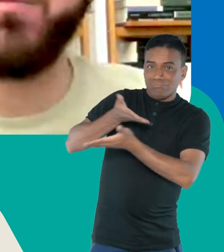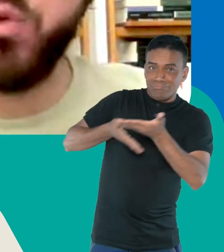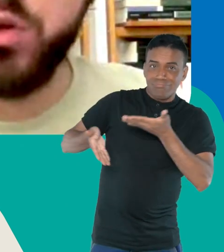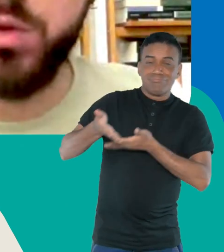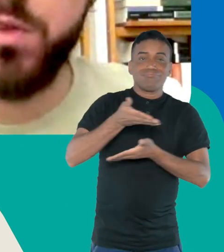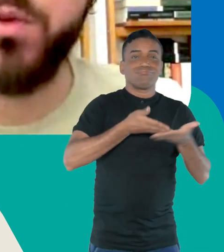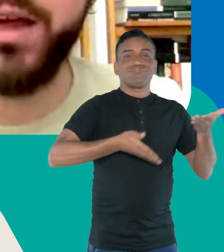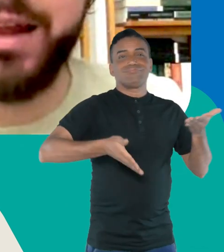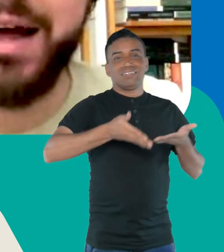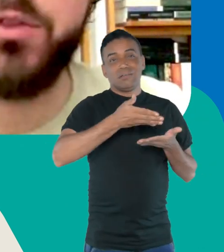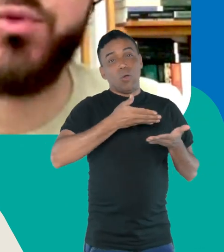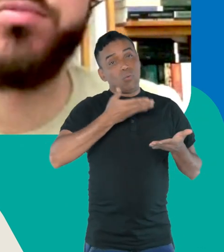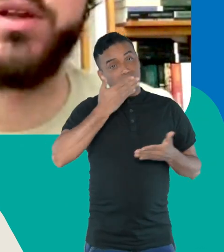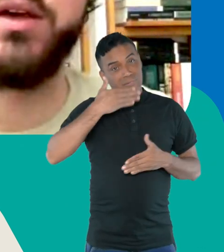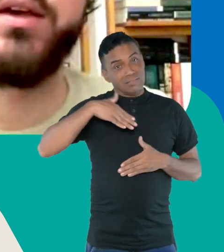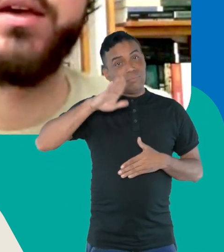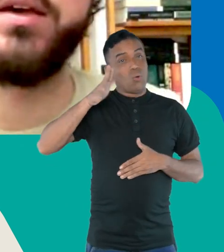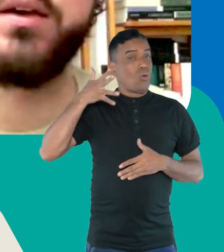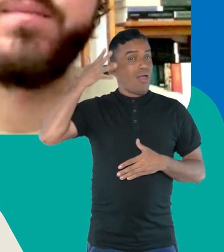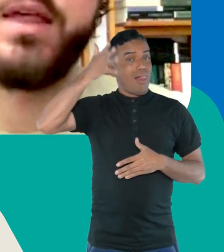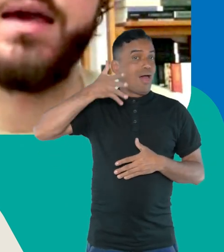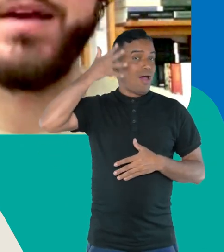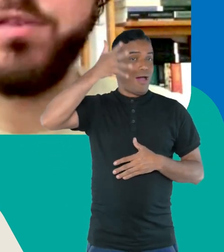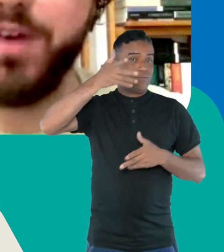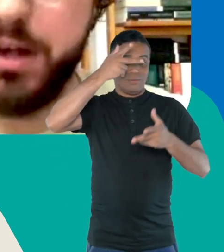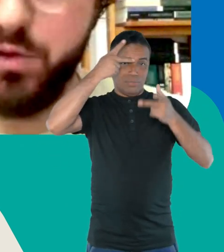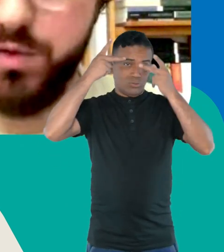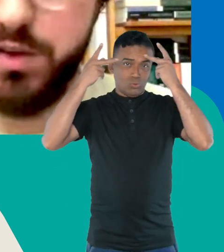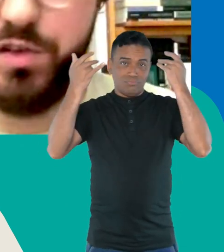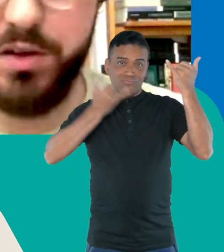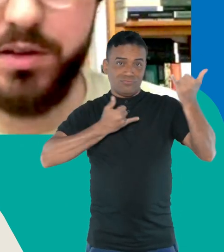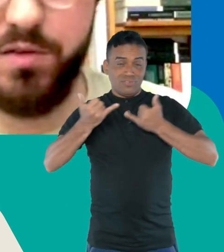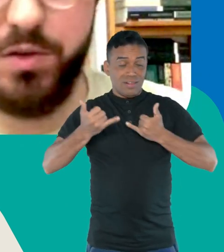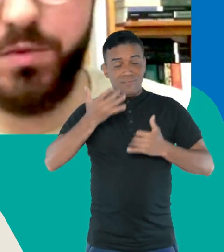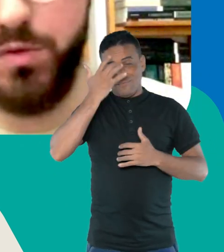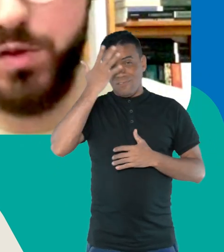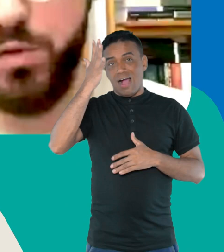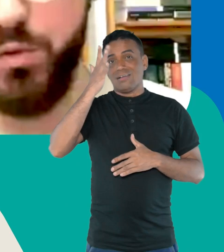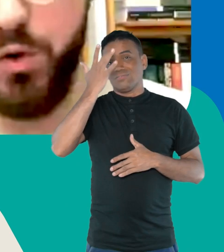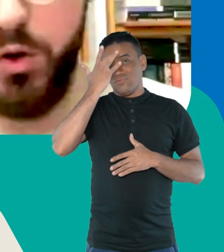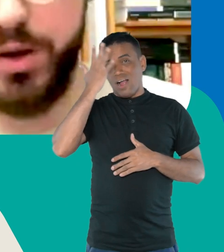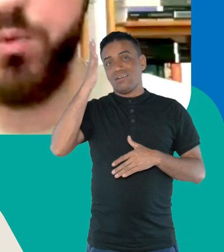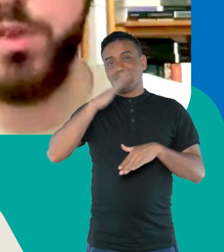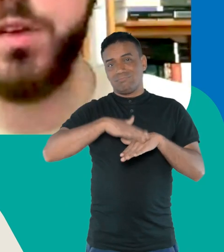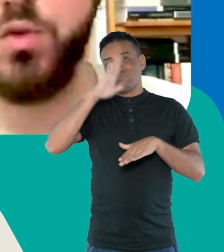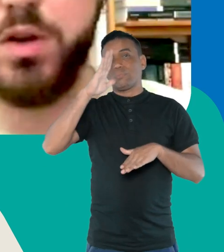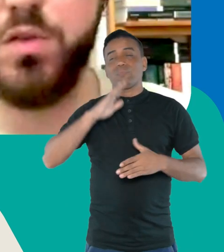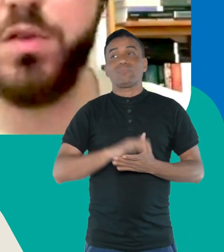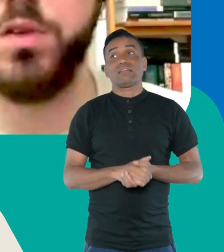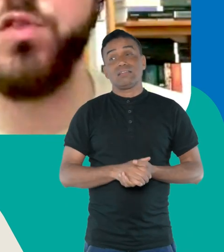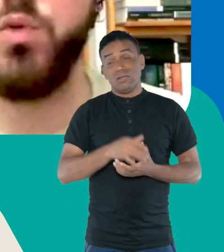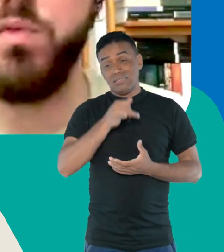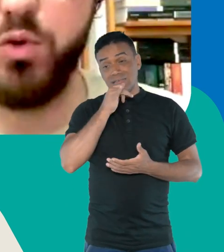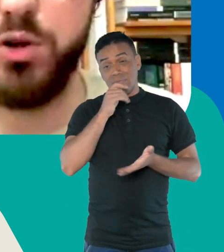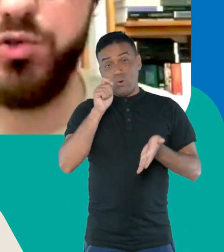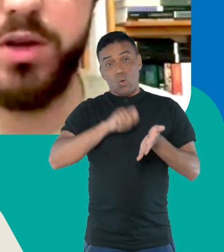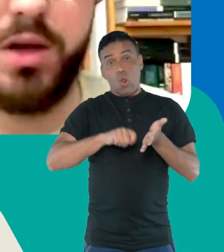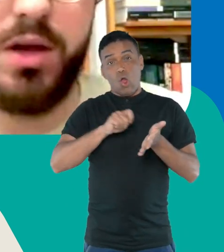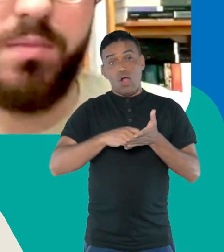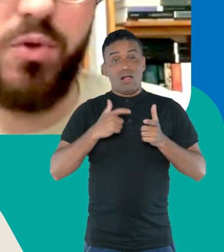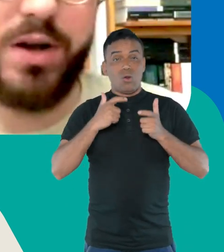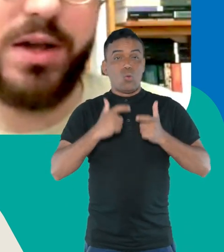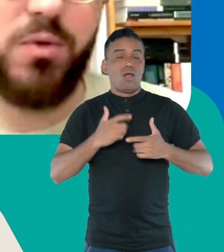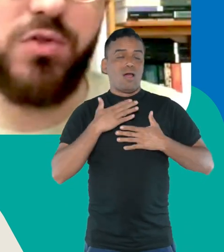do testemunho mesmo, do relato, é mais fácil. Seja, talvez coloque um escritor na sua zona de